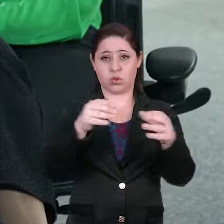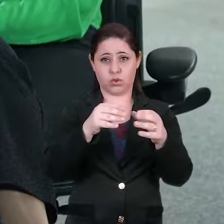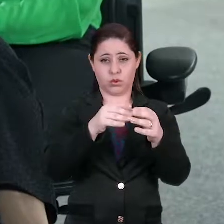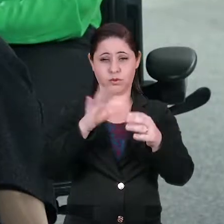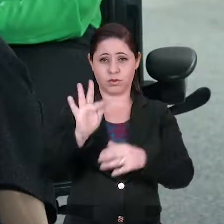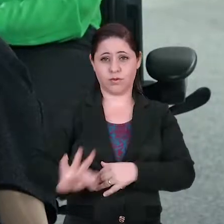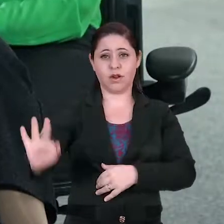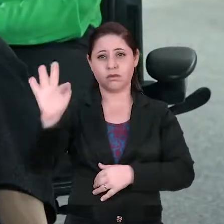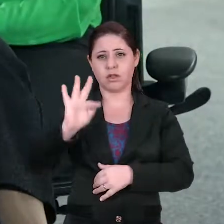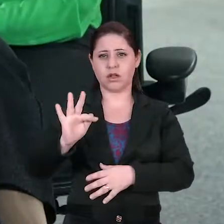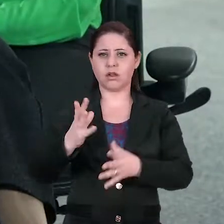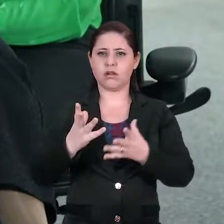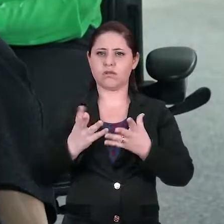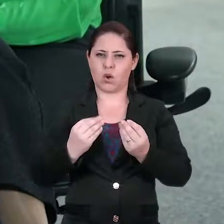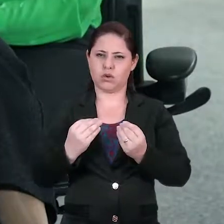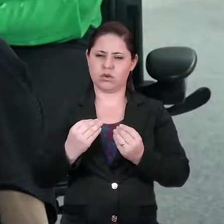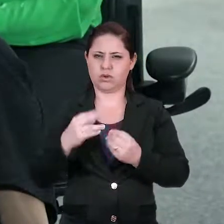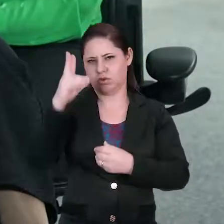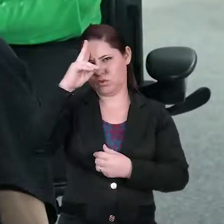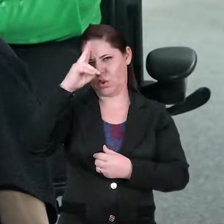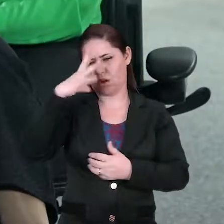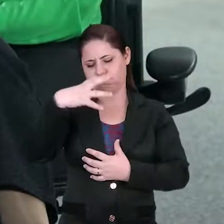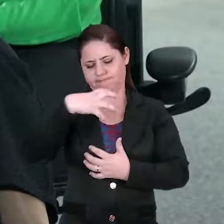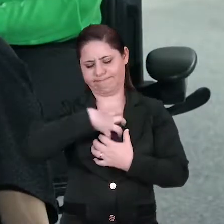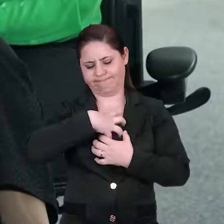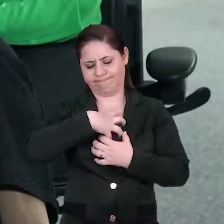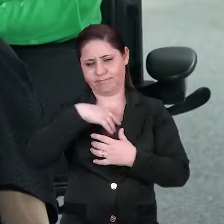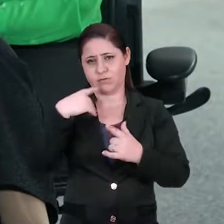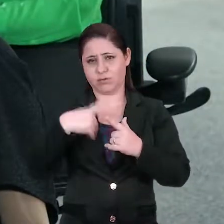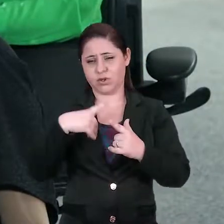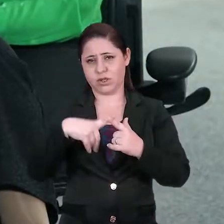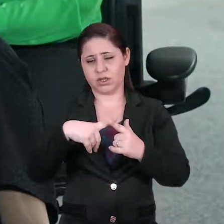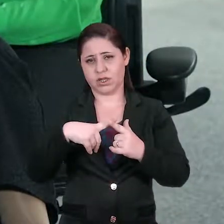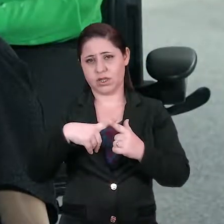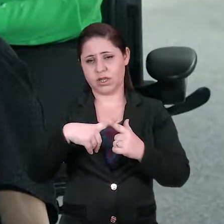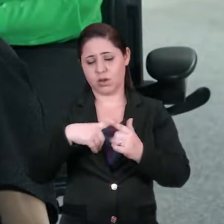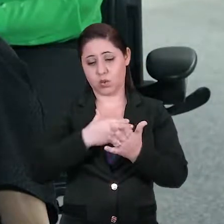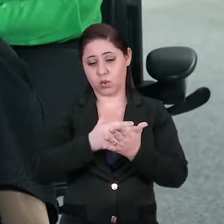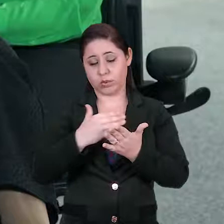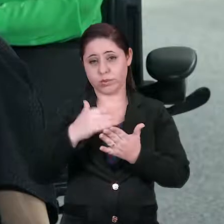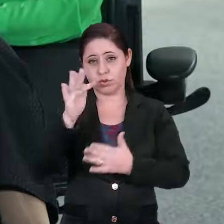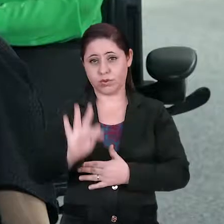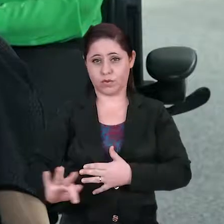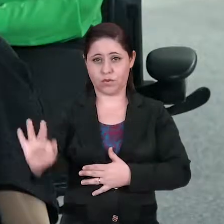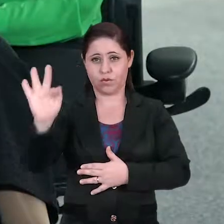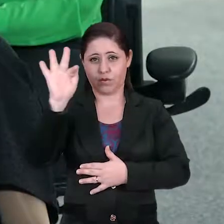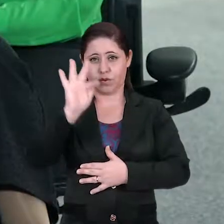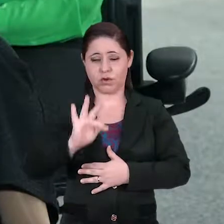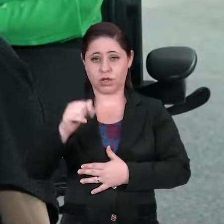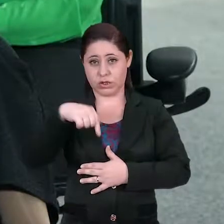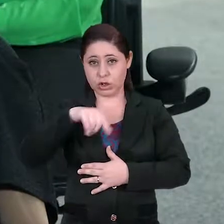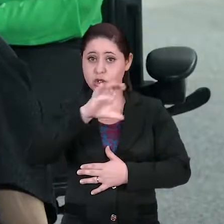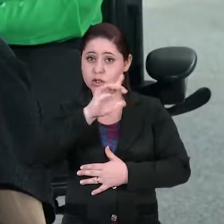todos, nosso grupo de faculdade, foi muito. Tanto que, quando começou a